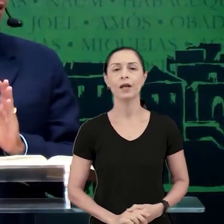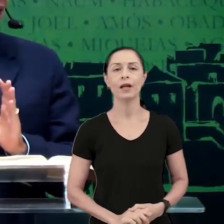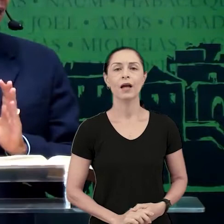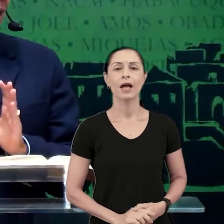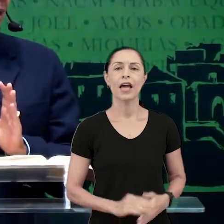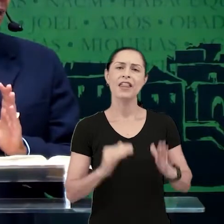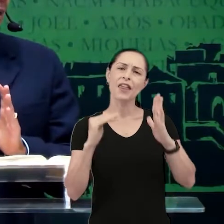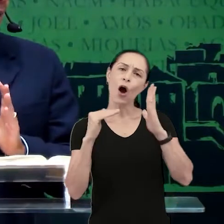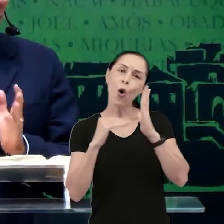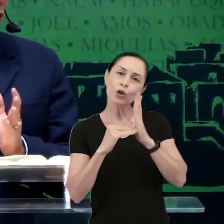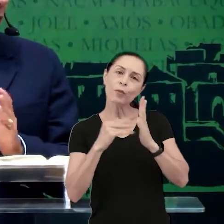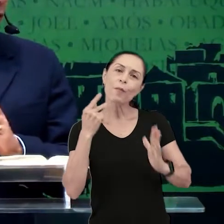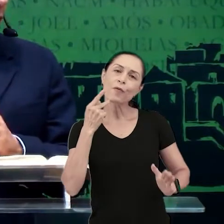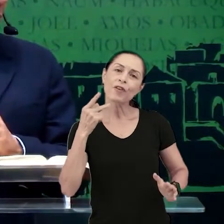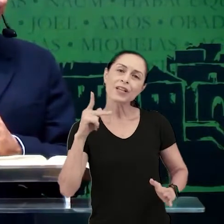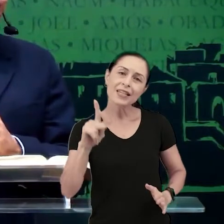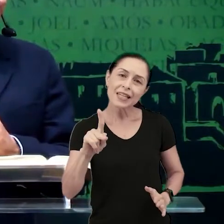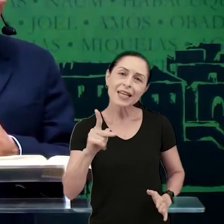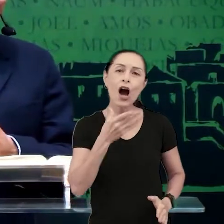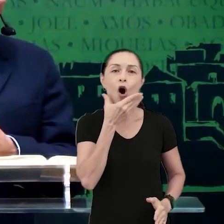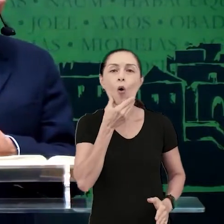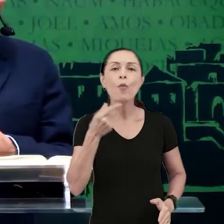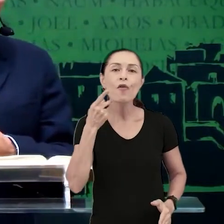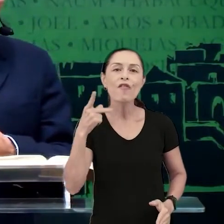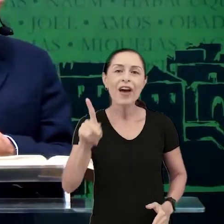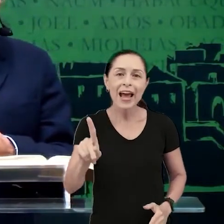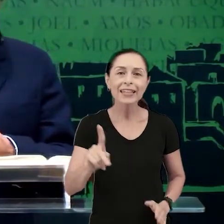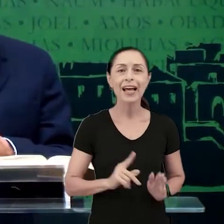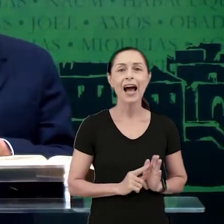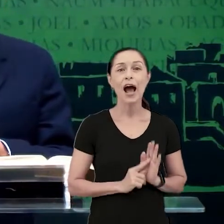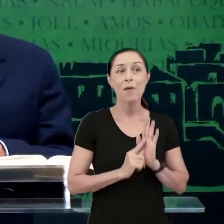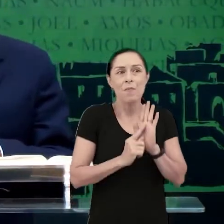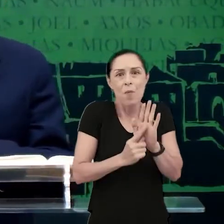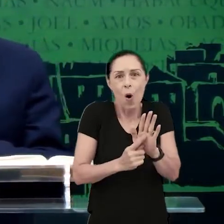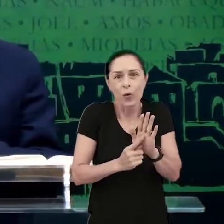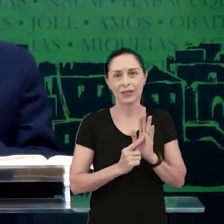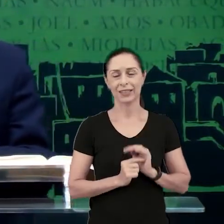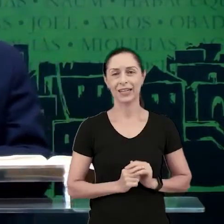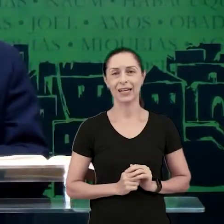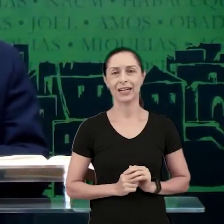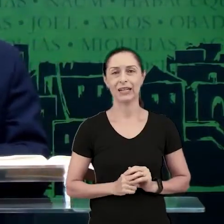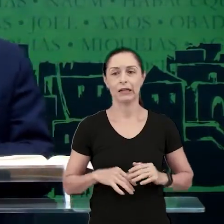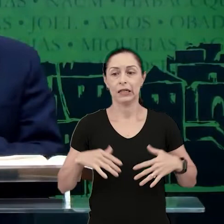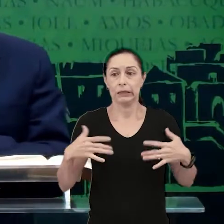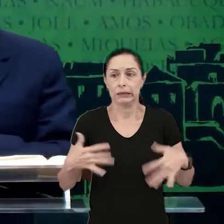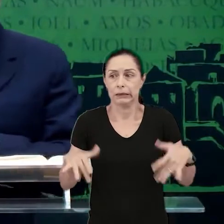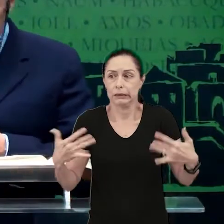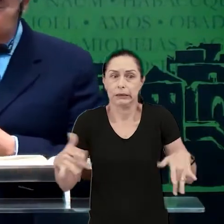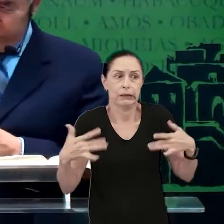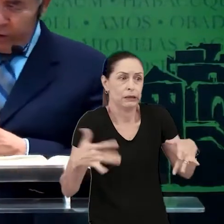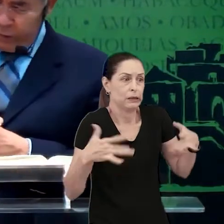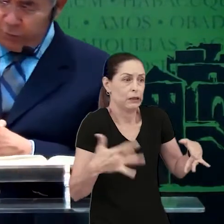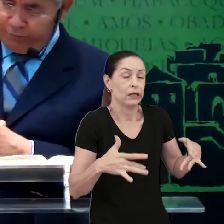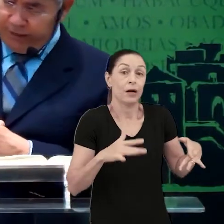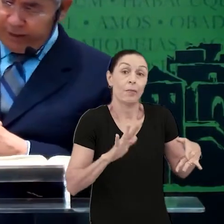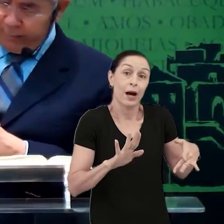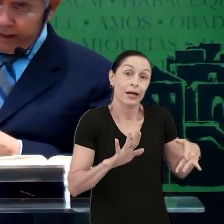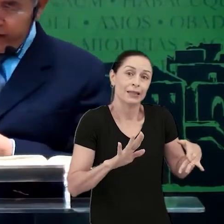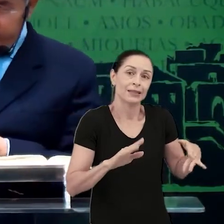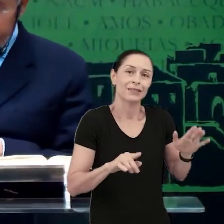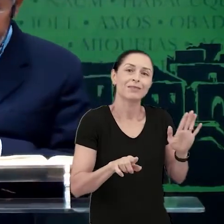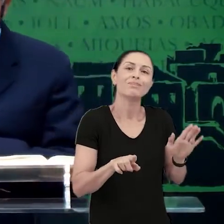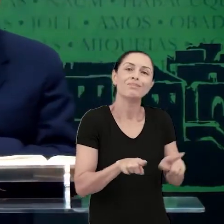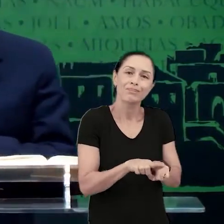profecia, mostrar tanto o seu desespero quanto a sua esperança. Vejamos em primeiro lugar o desespero do